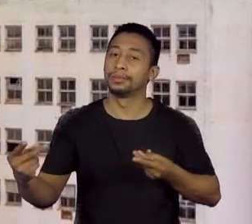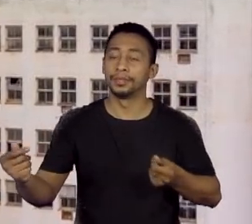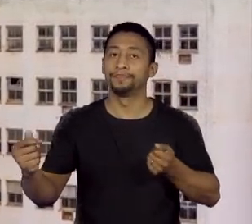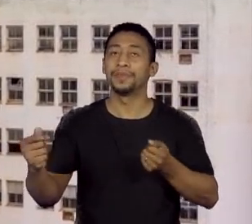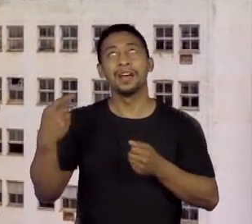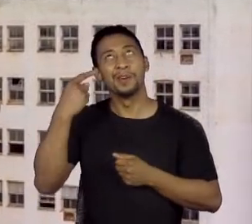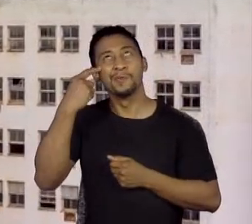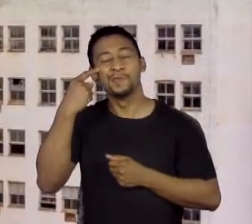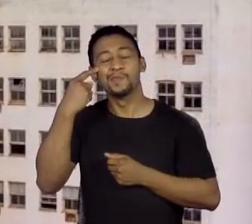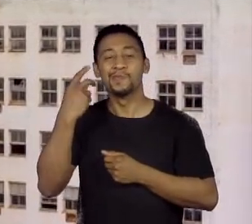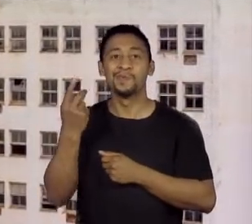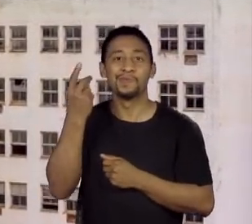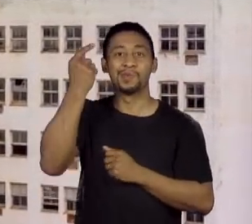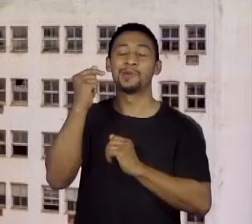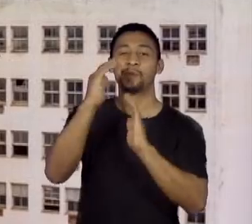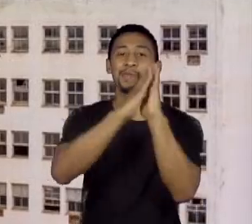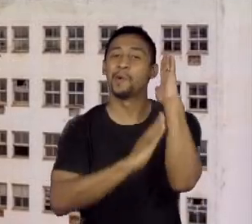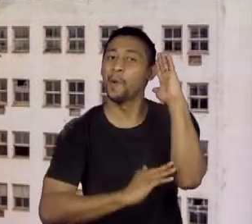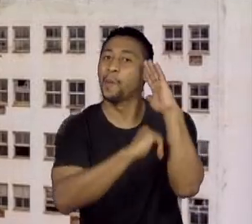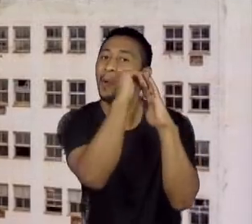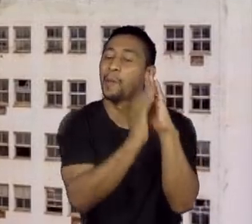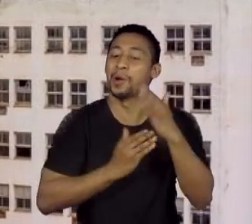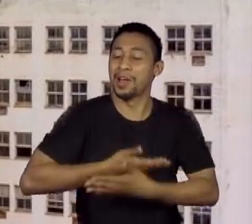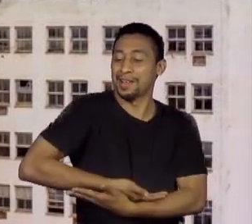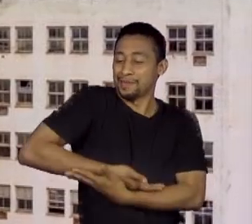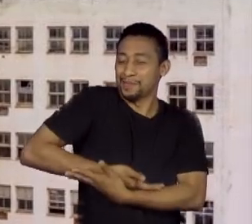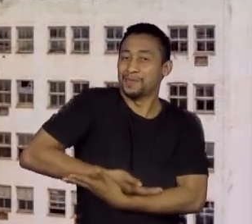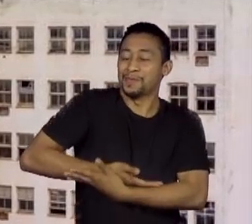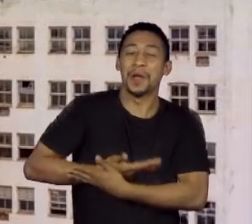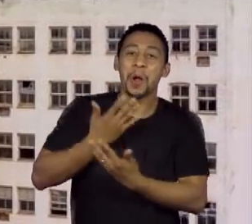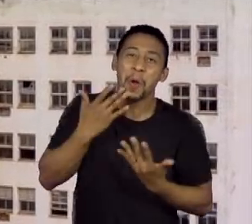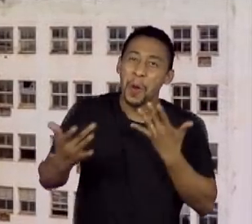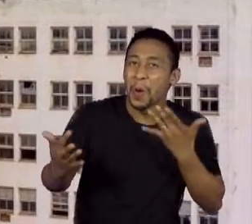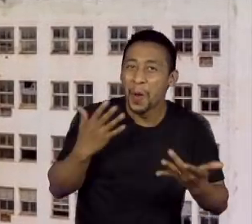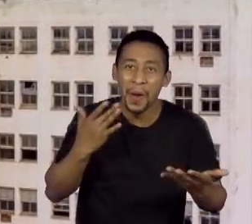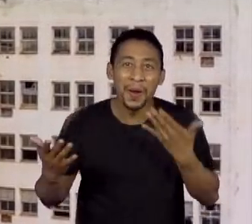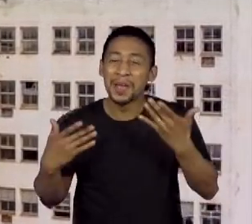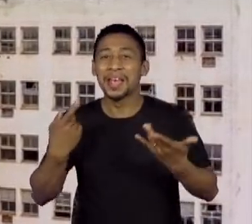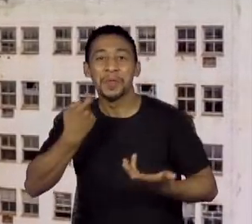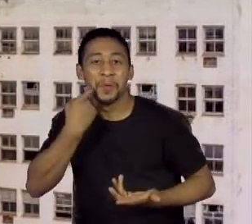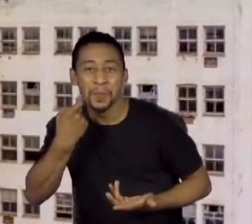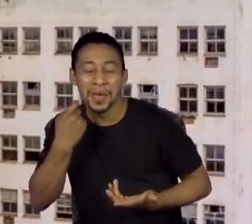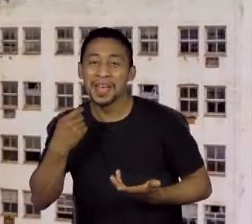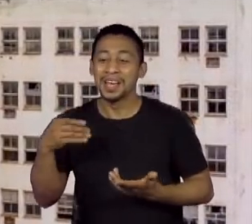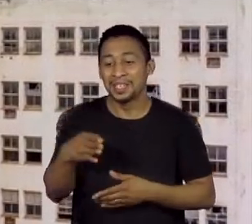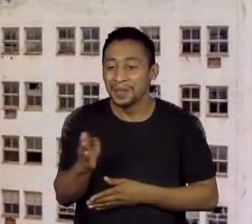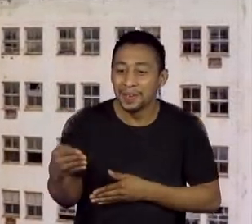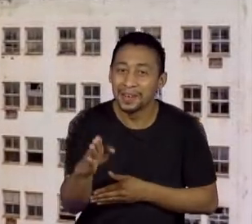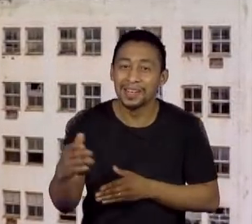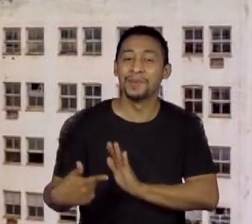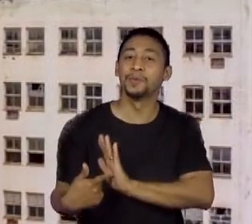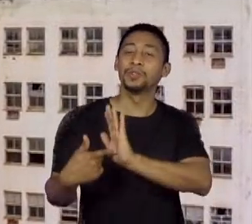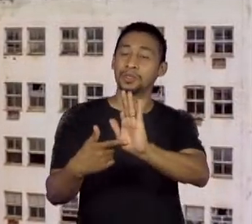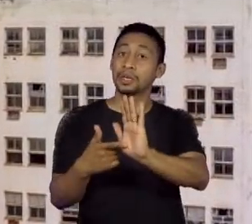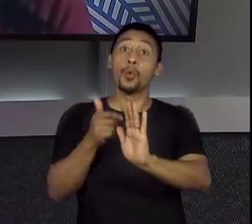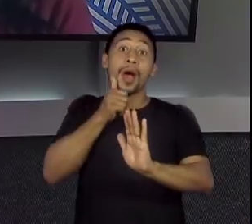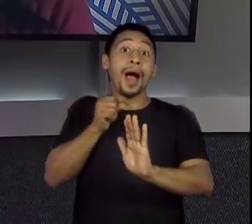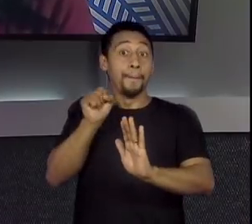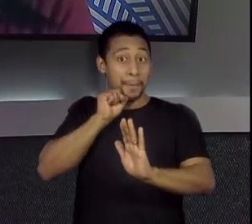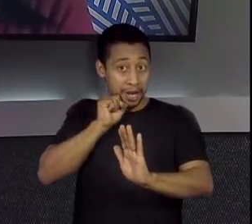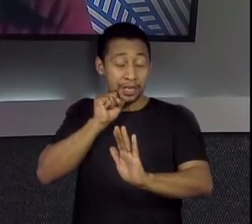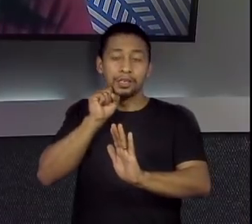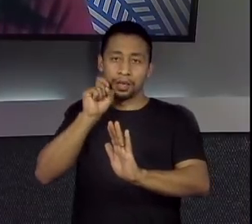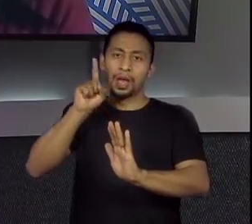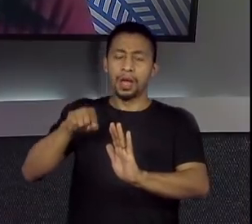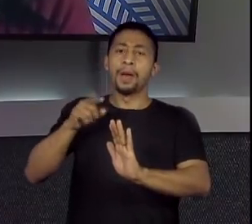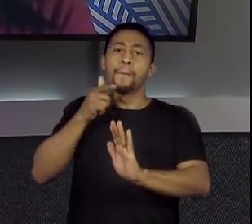lindo, né, cheio de energia, cheio de peixinhos coloridos, e pensei quem é a mãe desse rio. Né? A mãe do rio é a mata, né? Porque onde você